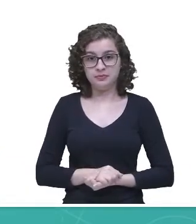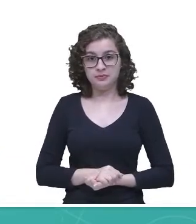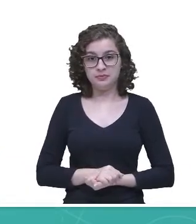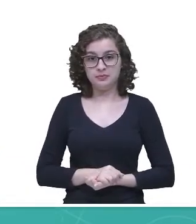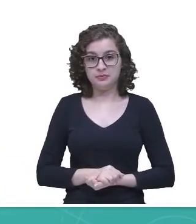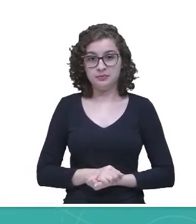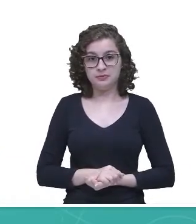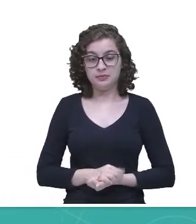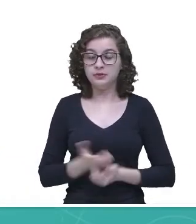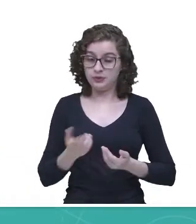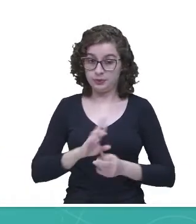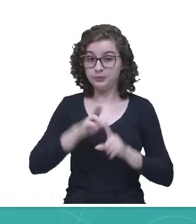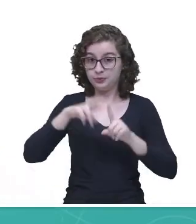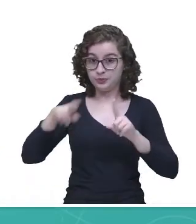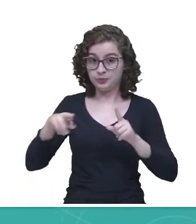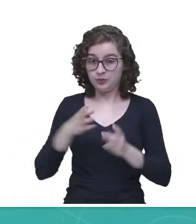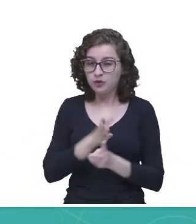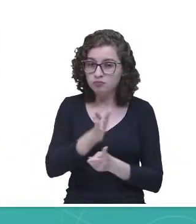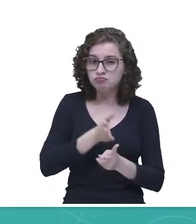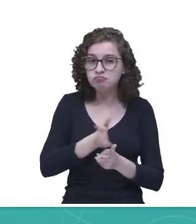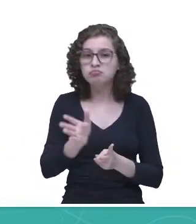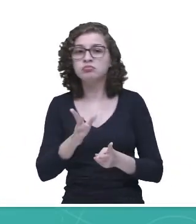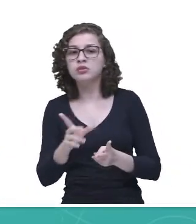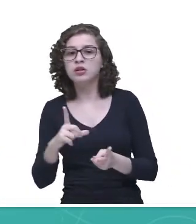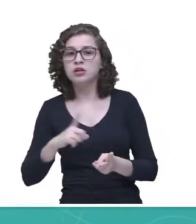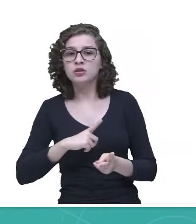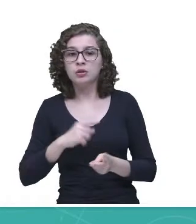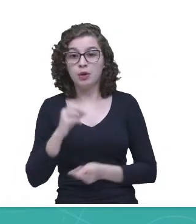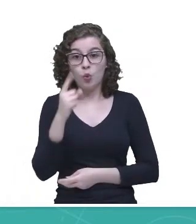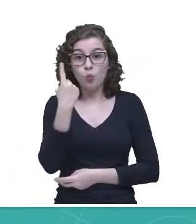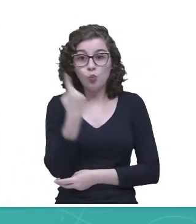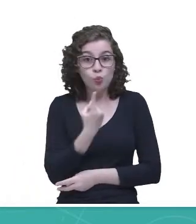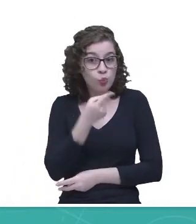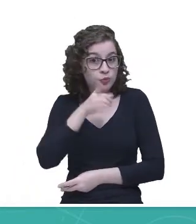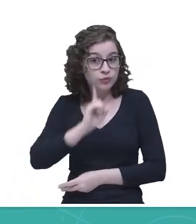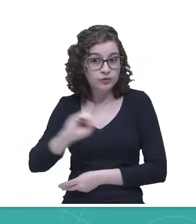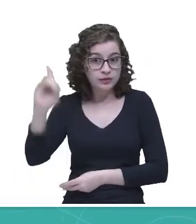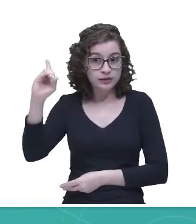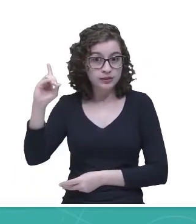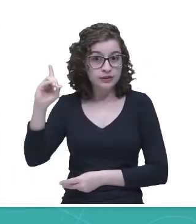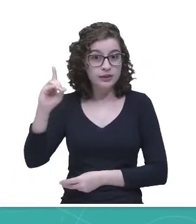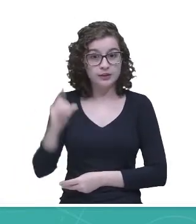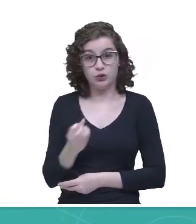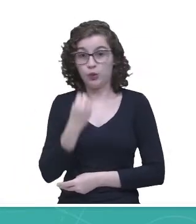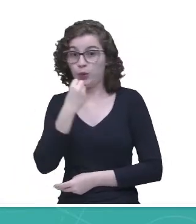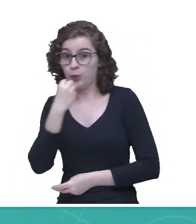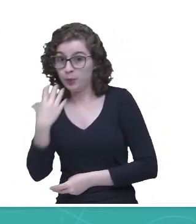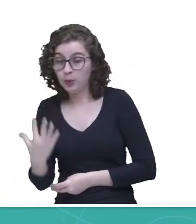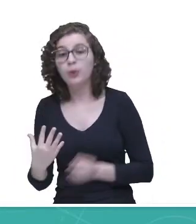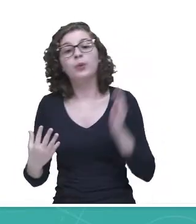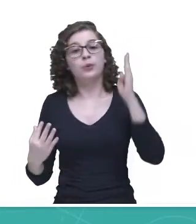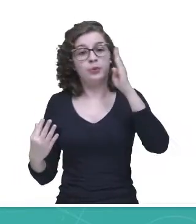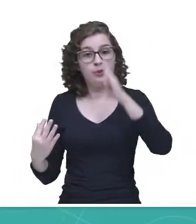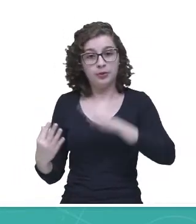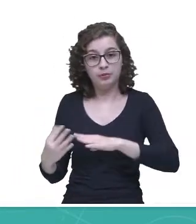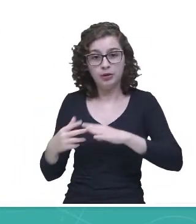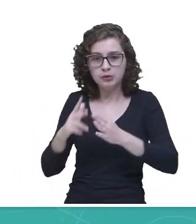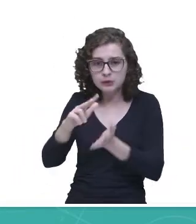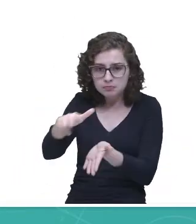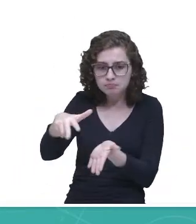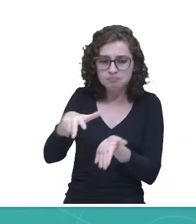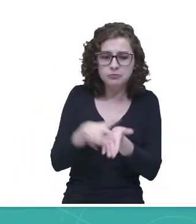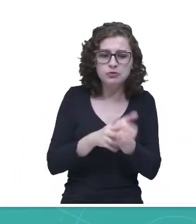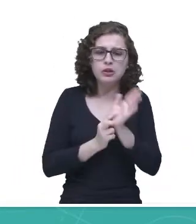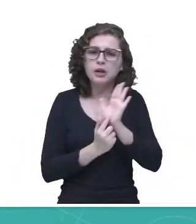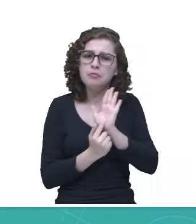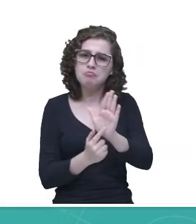Nas religiões dualistas, que são também monoteístas, o bem e o mal estão encarnados